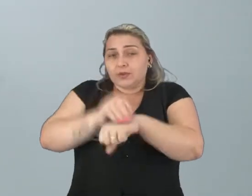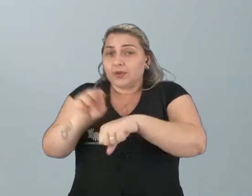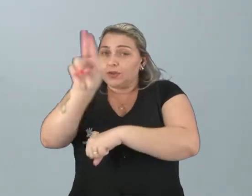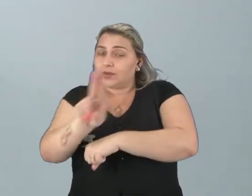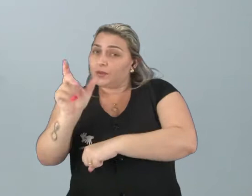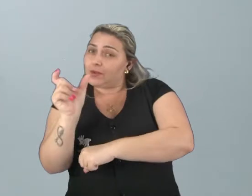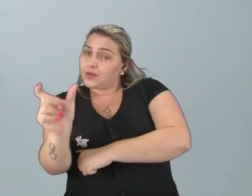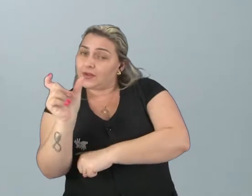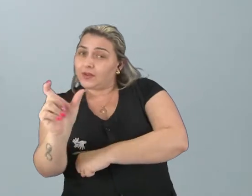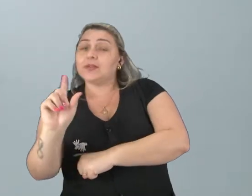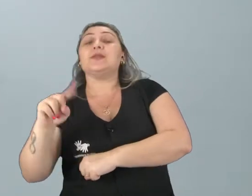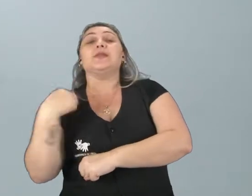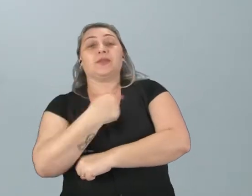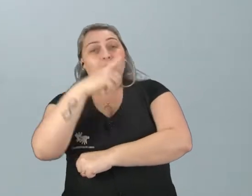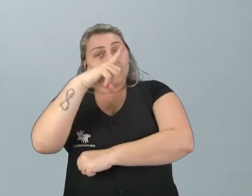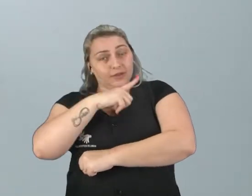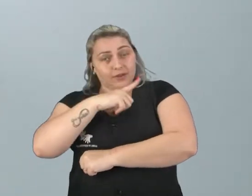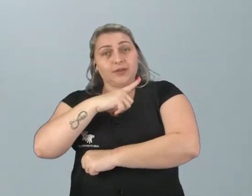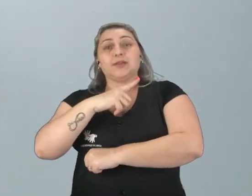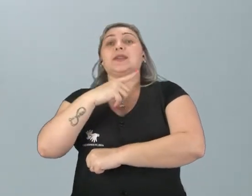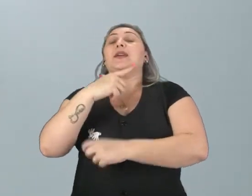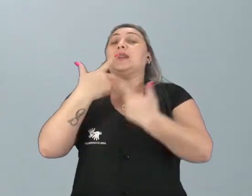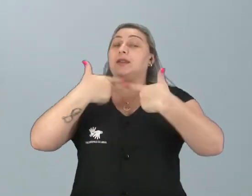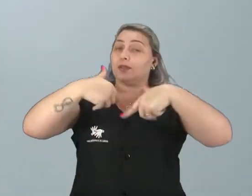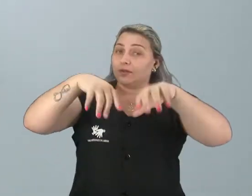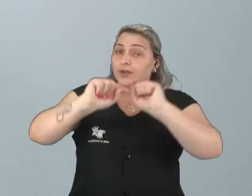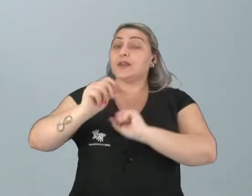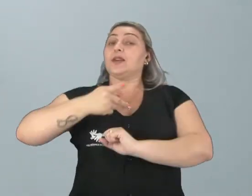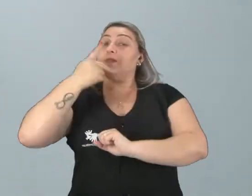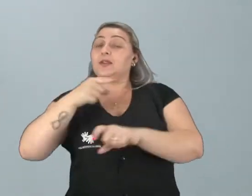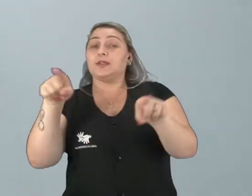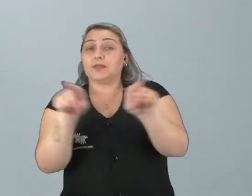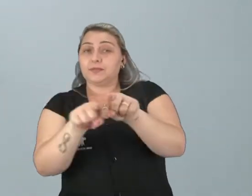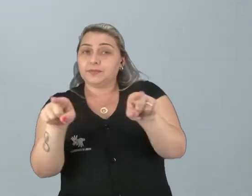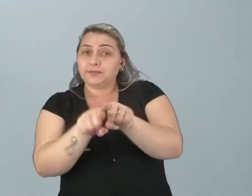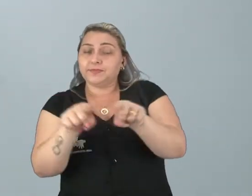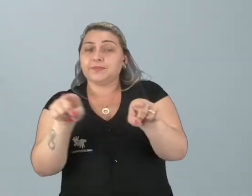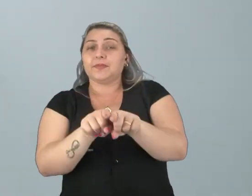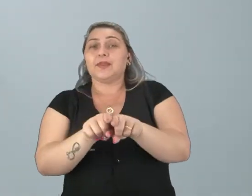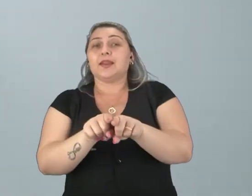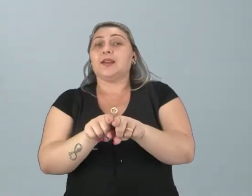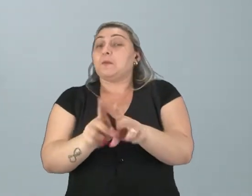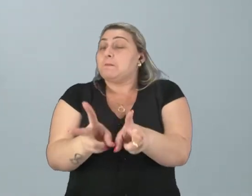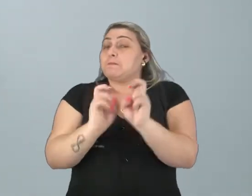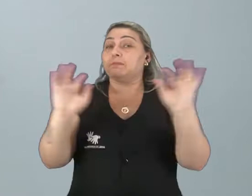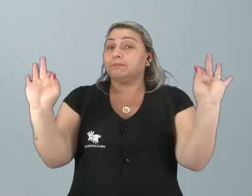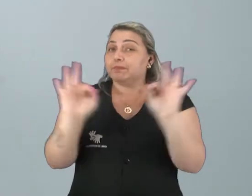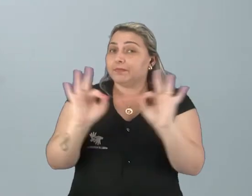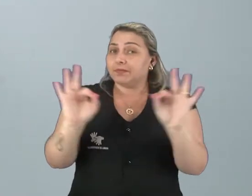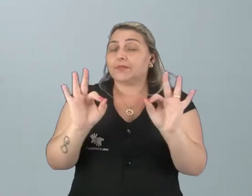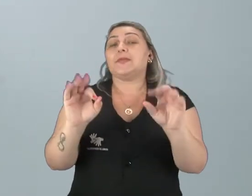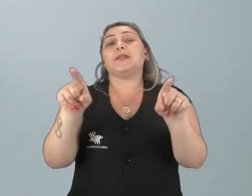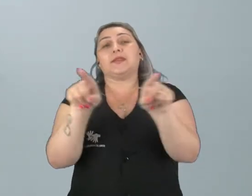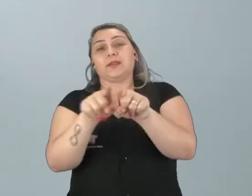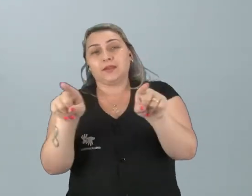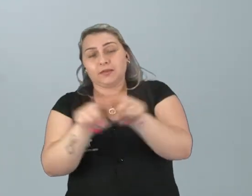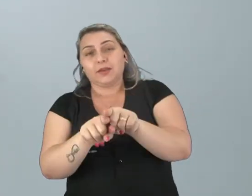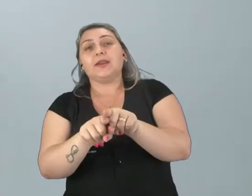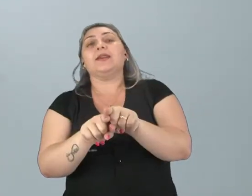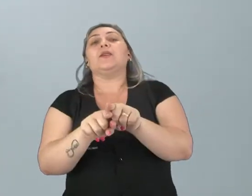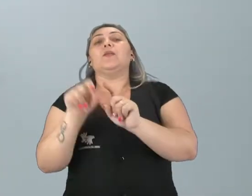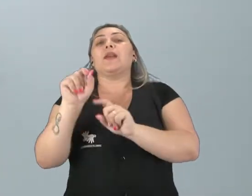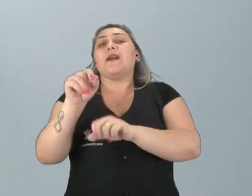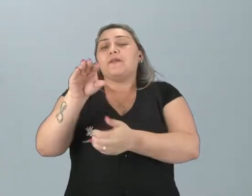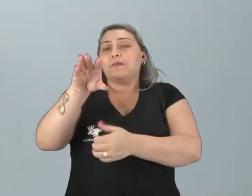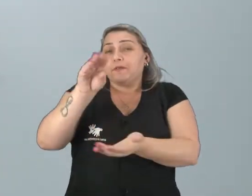são vícios que nós temos na nossa linguagem, na nossa fala, que muitas vezes não percebemos. Ou muitas vezes esse